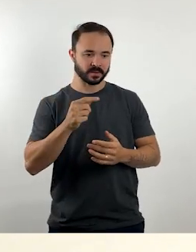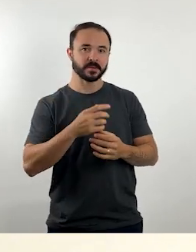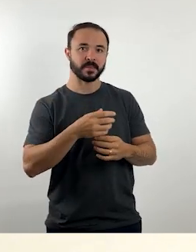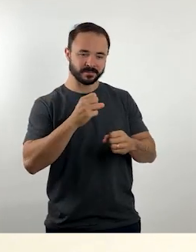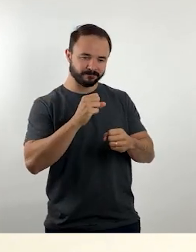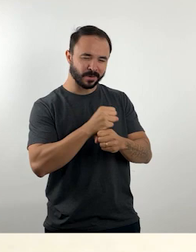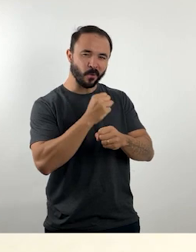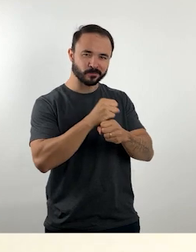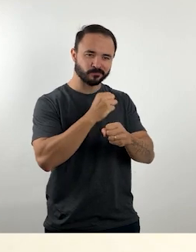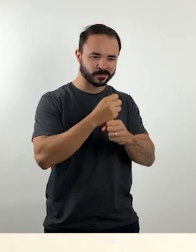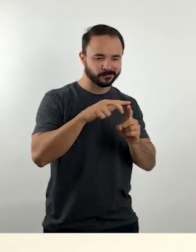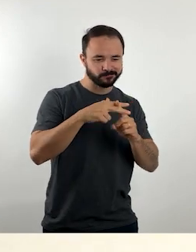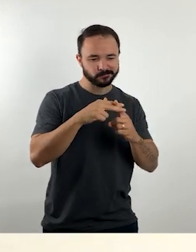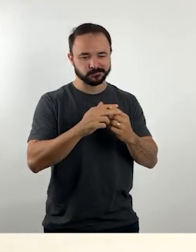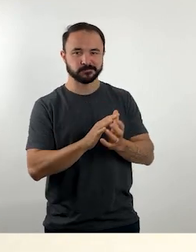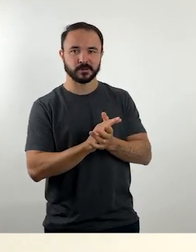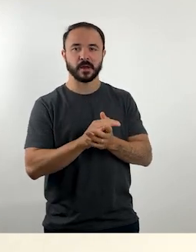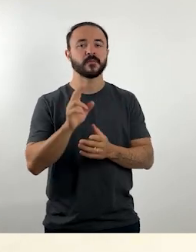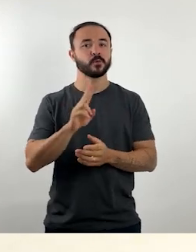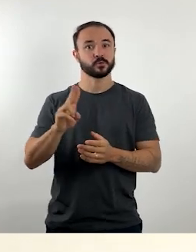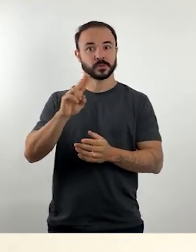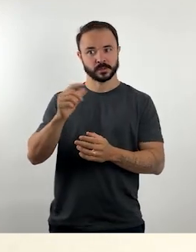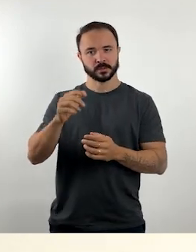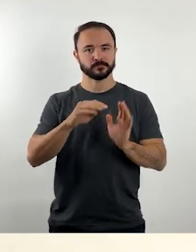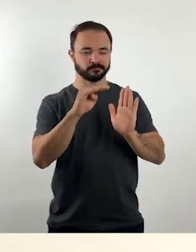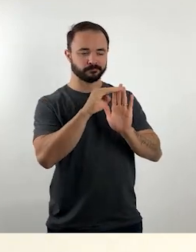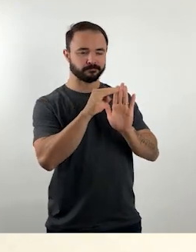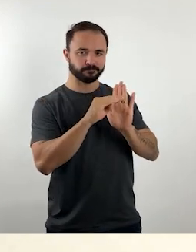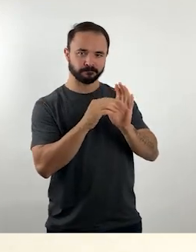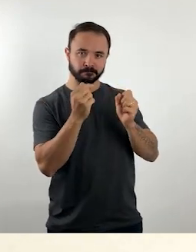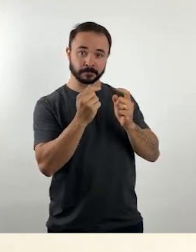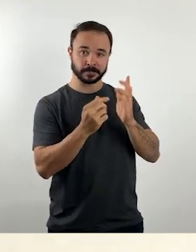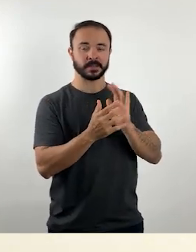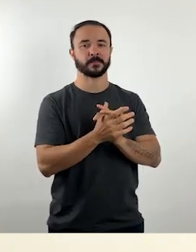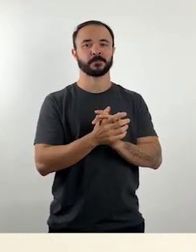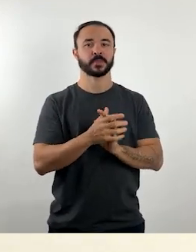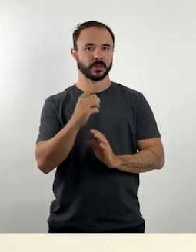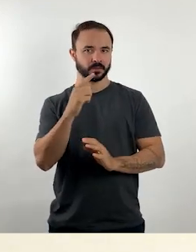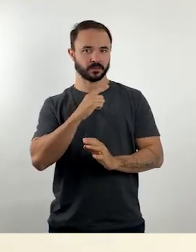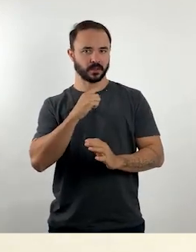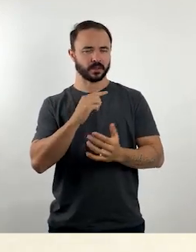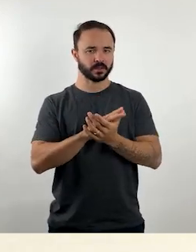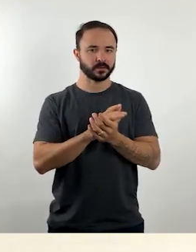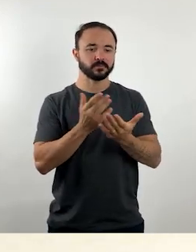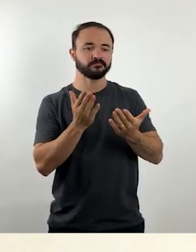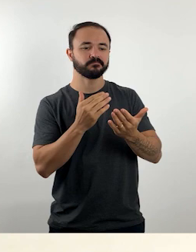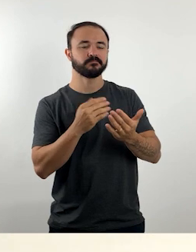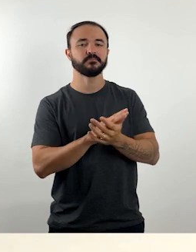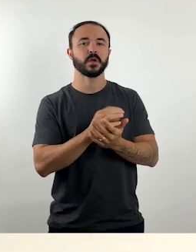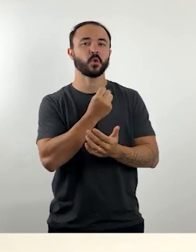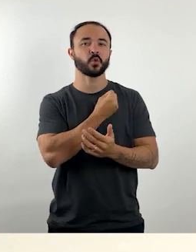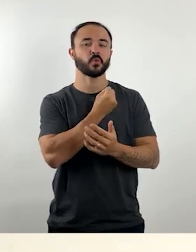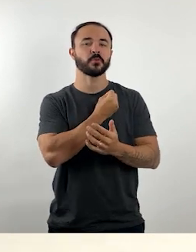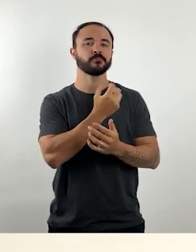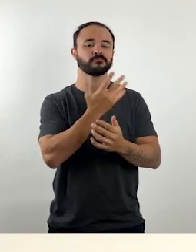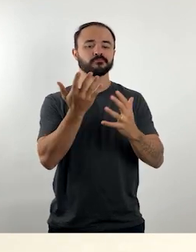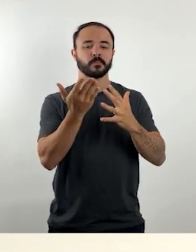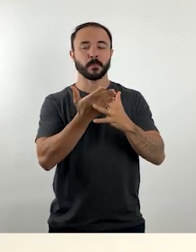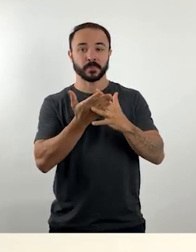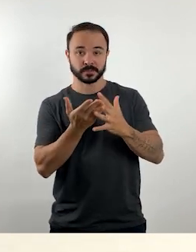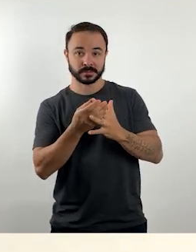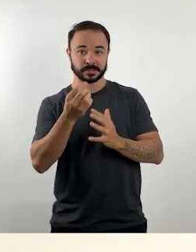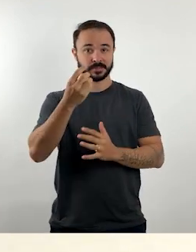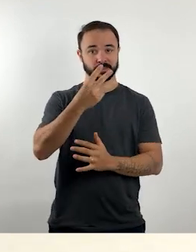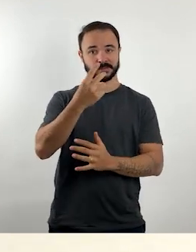nós vamos utilizar a nossa ficha de montagem. Tá? Você vai abrir aqui na página 31 e você vai